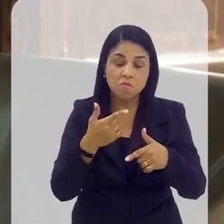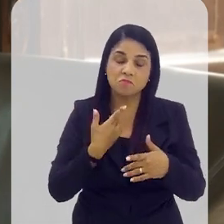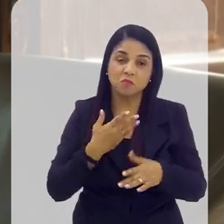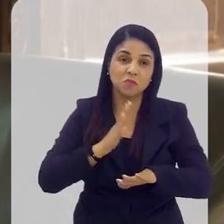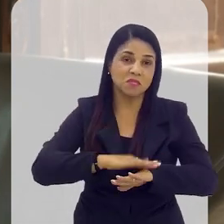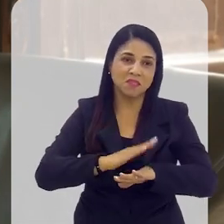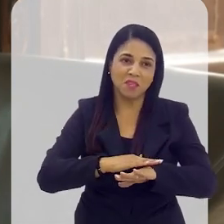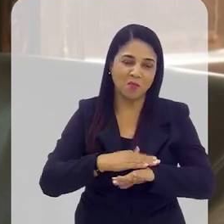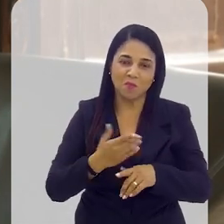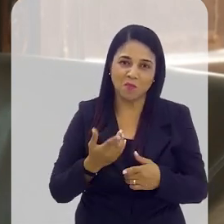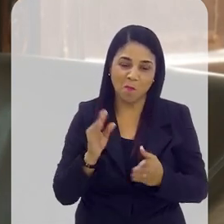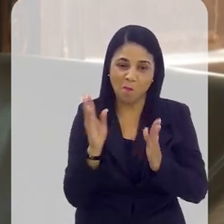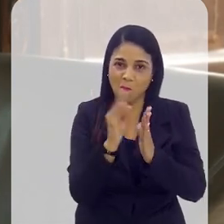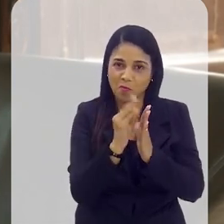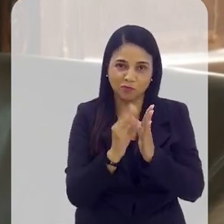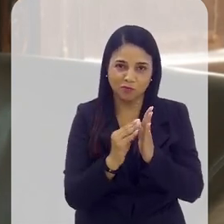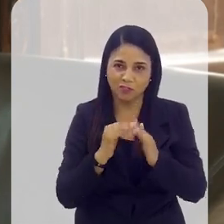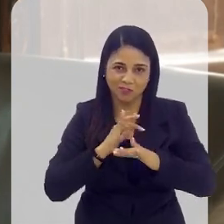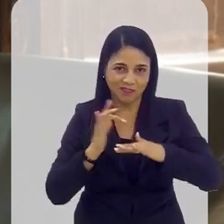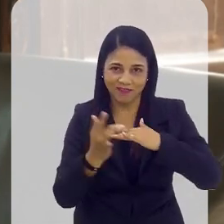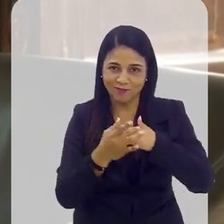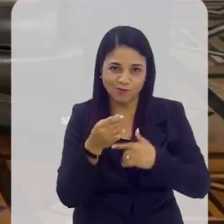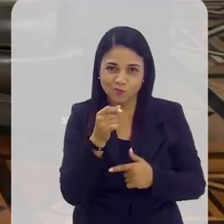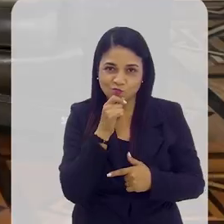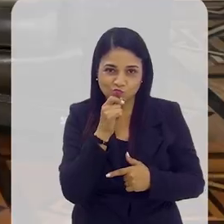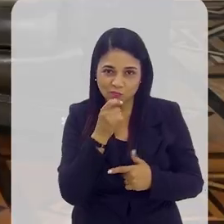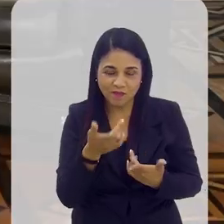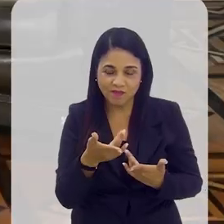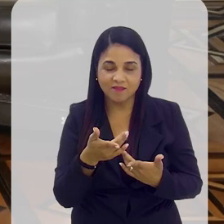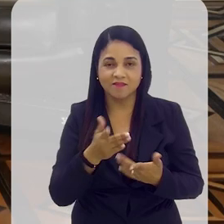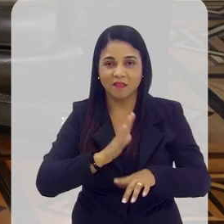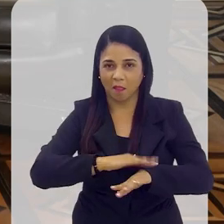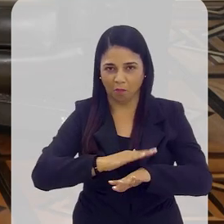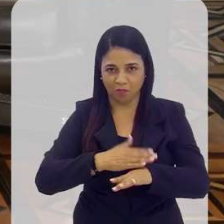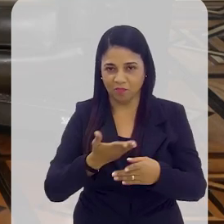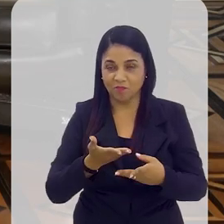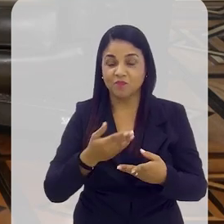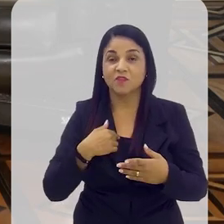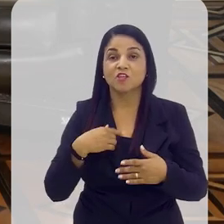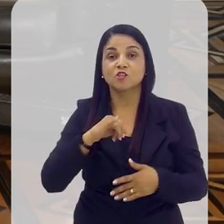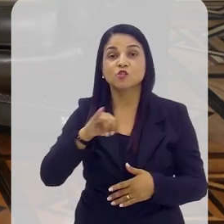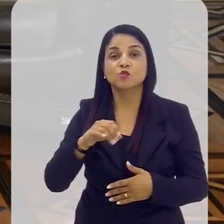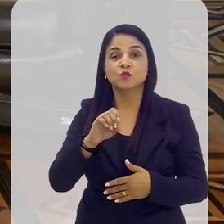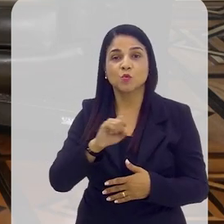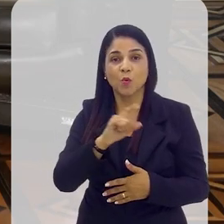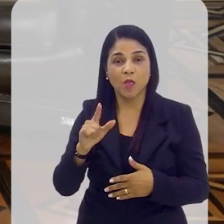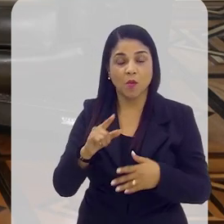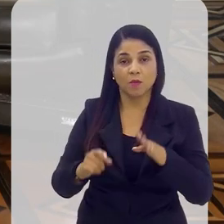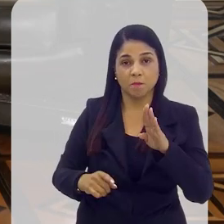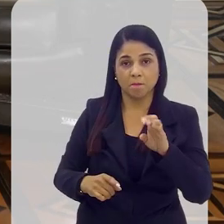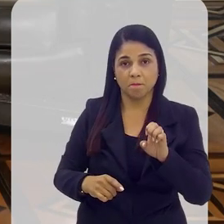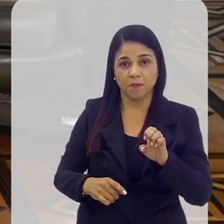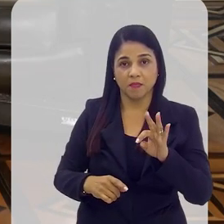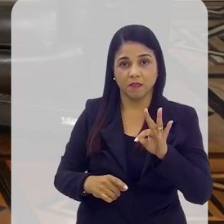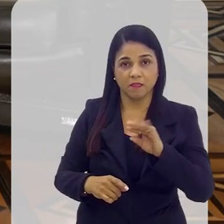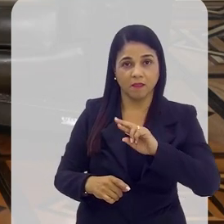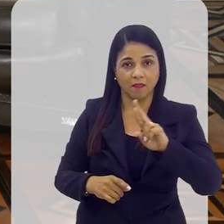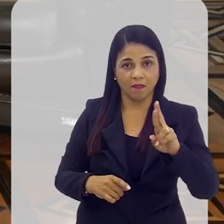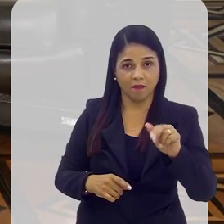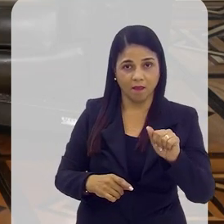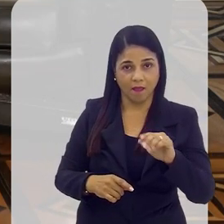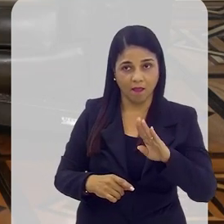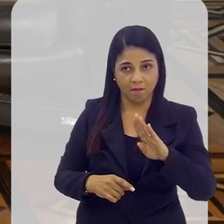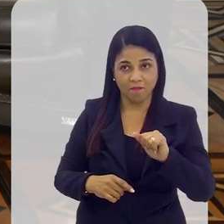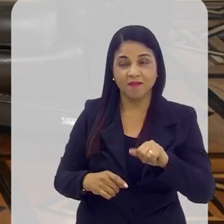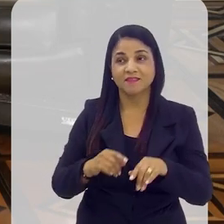Trabalho tanto que às vezes eu não posto. Mas é que eu trabalho bastante mesmo. O Joel não, o Joel, nosso câmera, junto com o Beterraba, tem quase